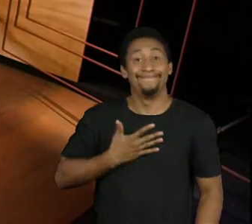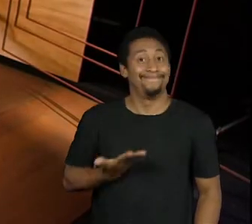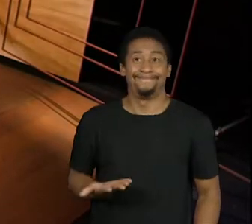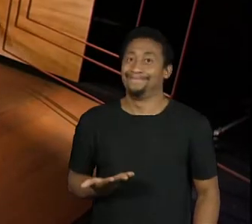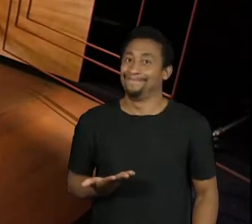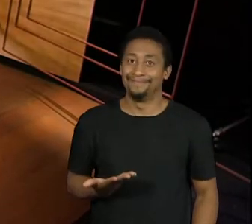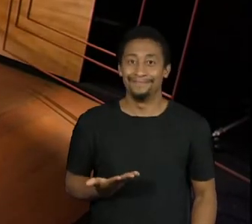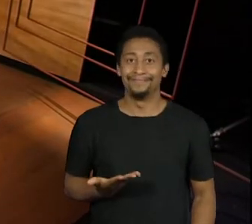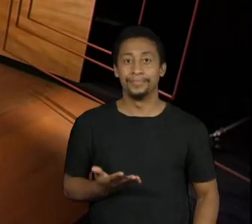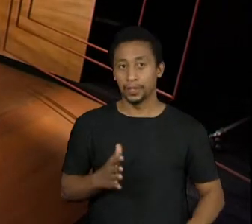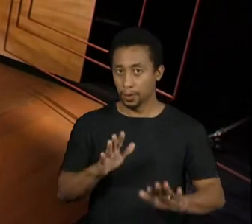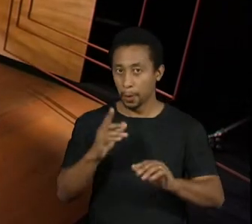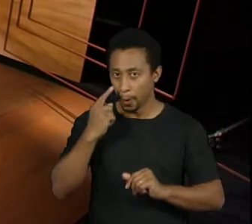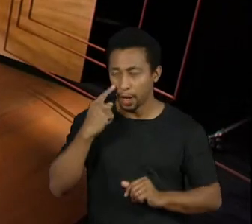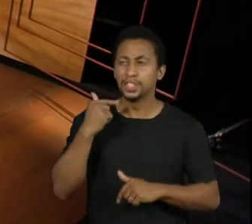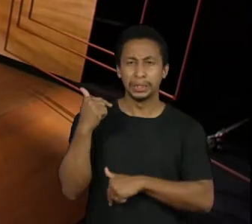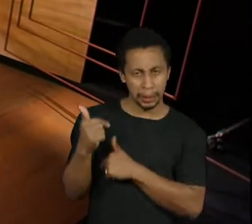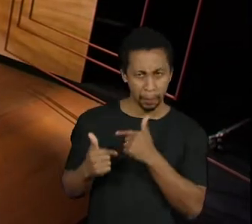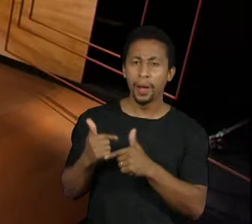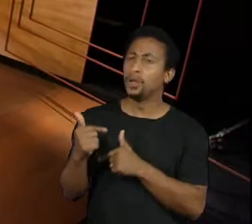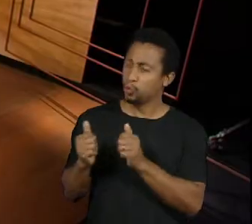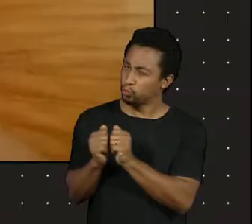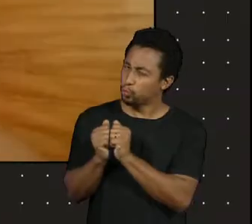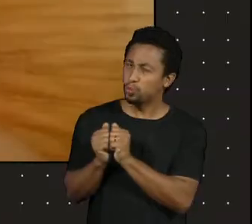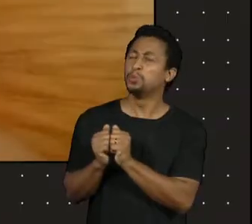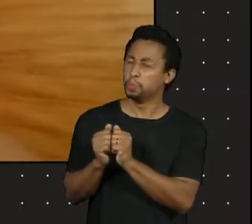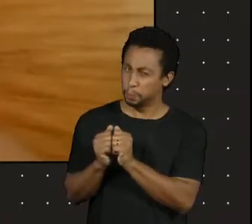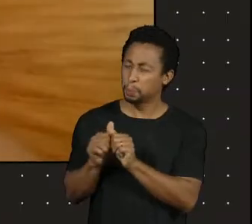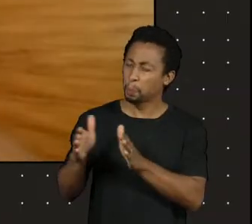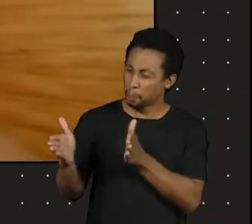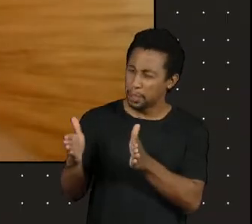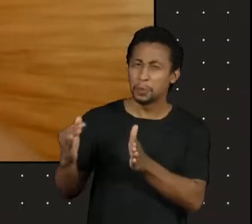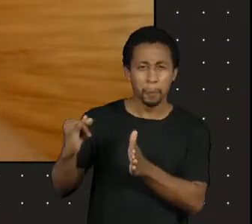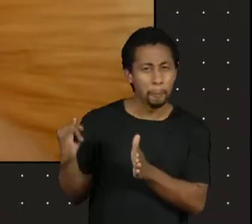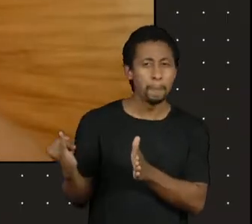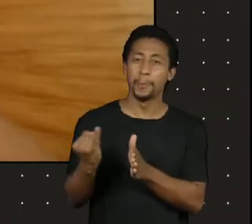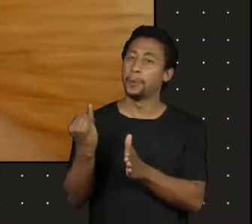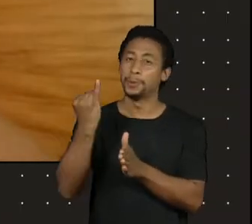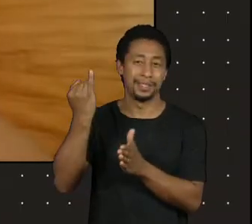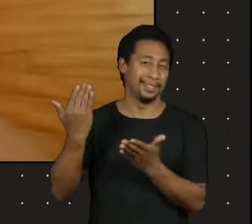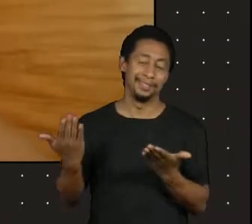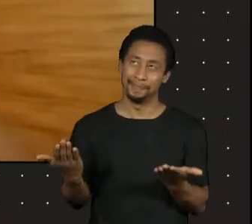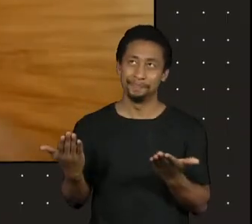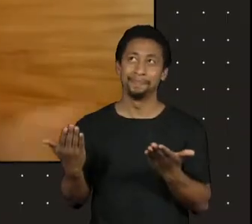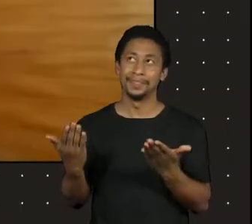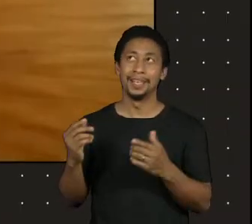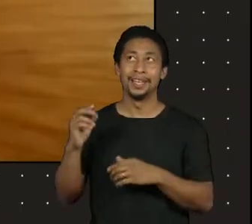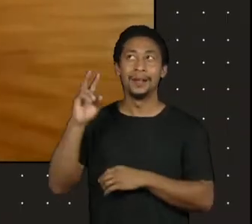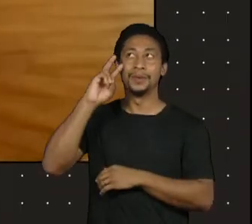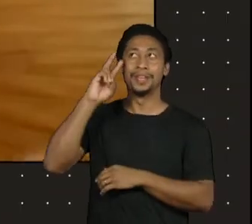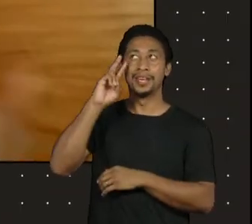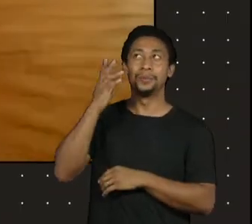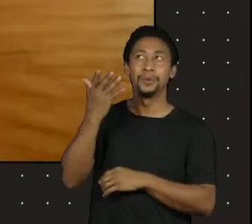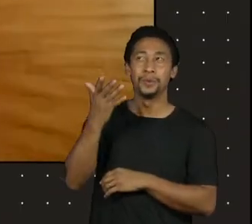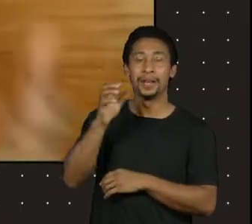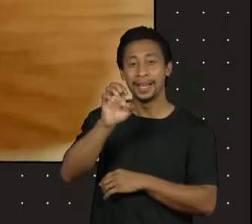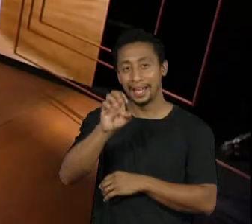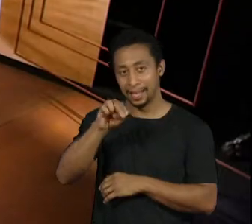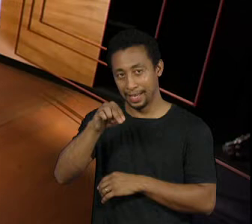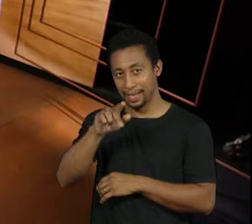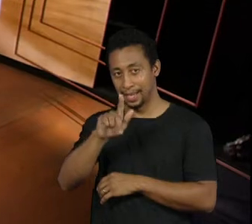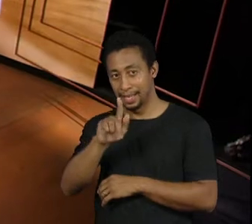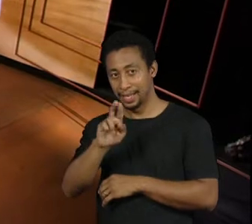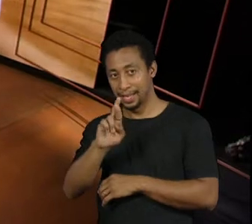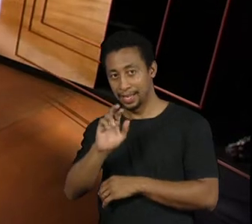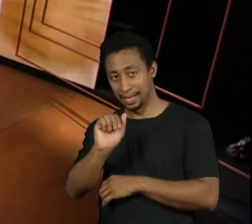Eu ainda... Olha, a gente fez tanto trabalho importante, tanto. Engraçadinha, claro. Primeiro trabalho da minha vida, né? Que eu fiz